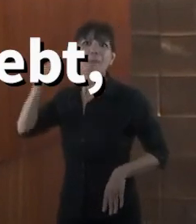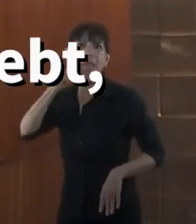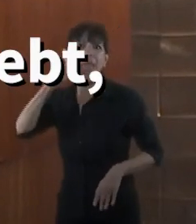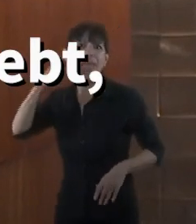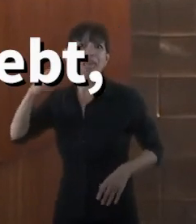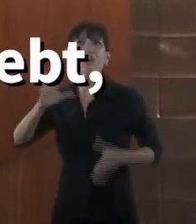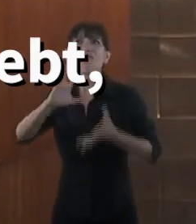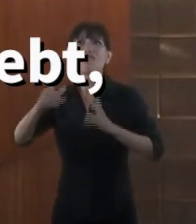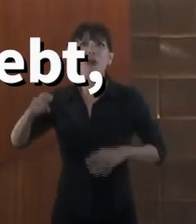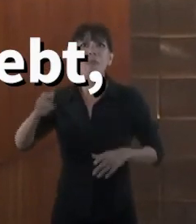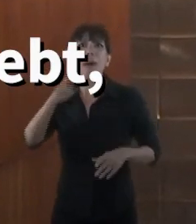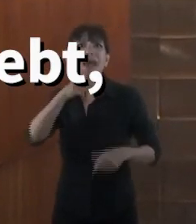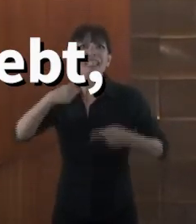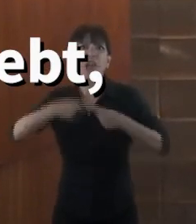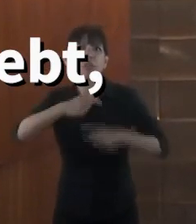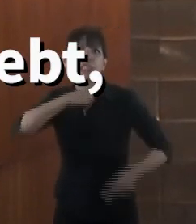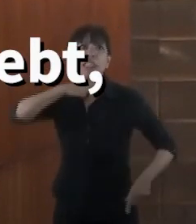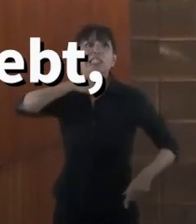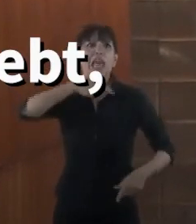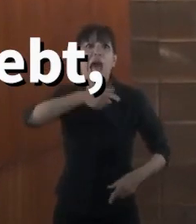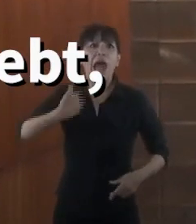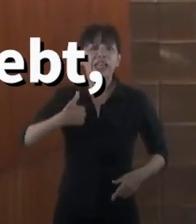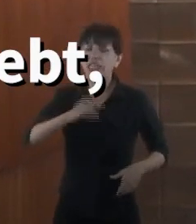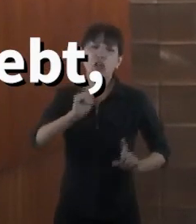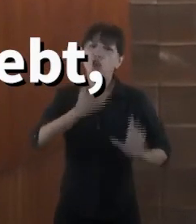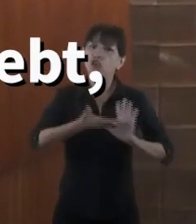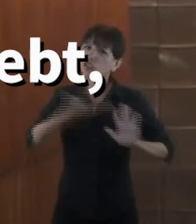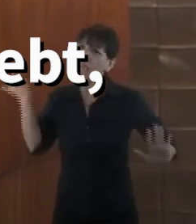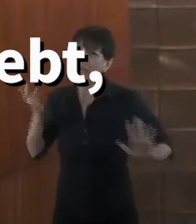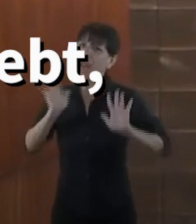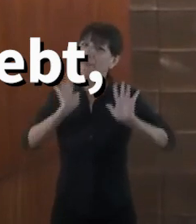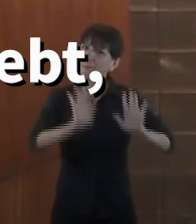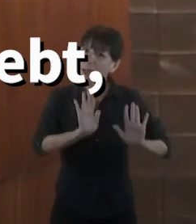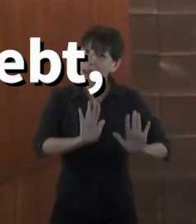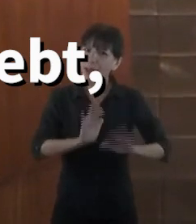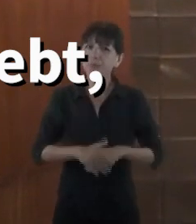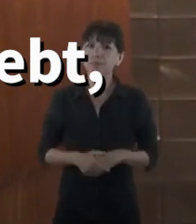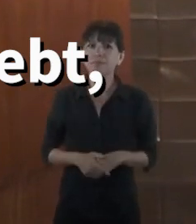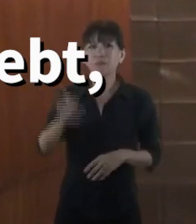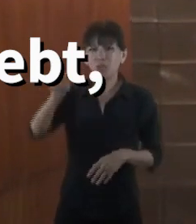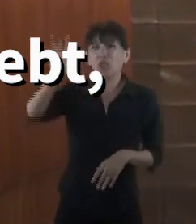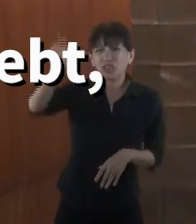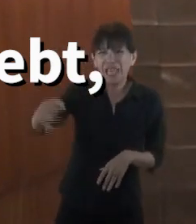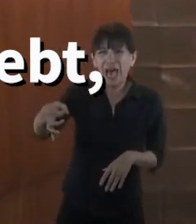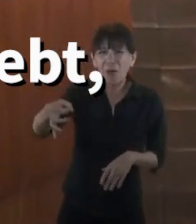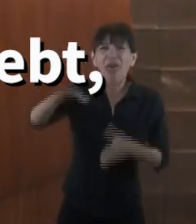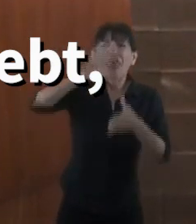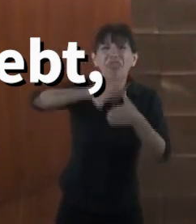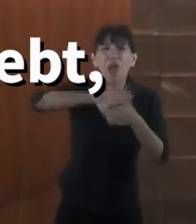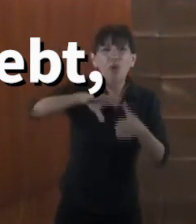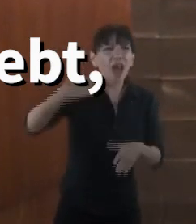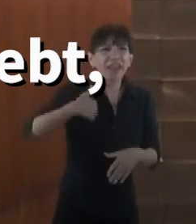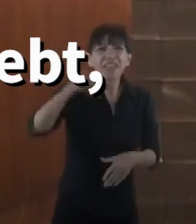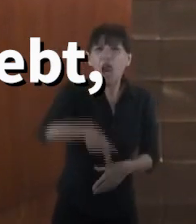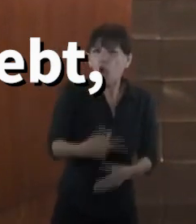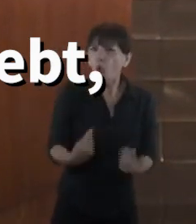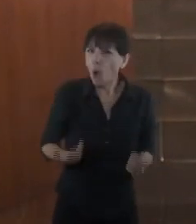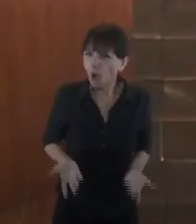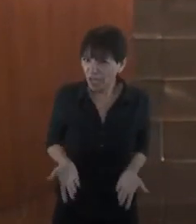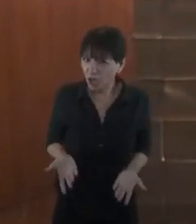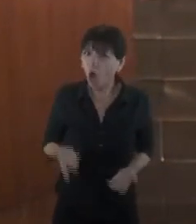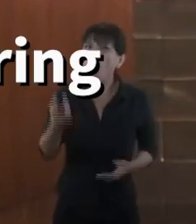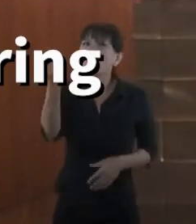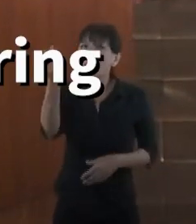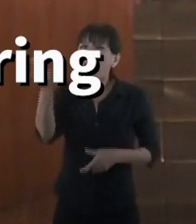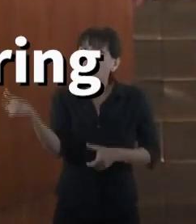sabe como é que a Argentina se endividou sabe para quem emprestou o dinheiro